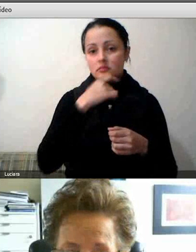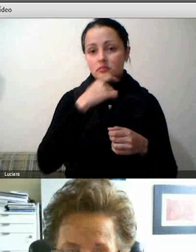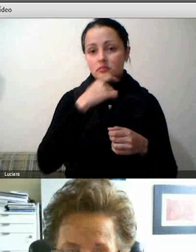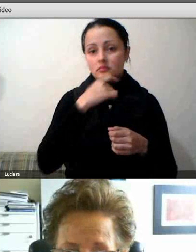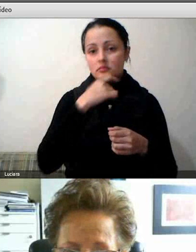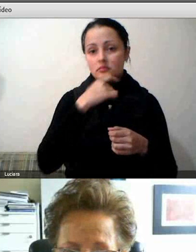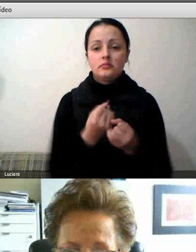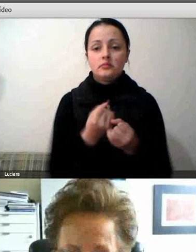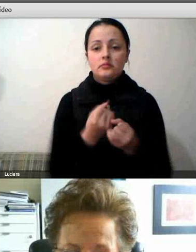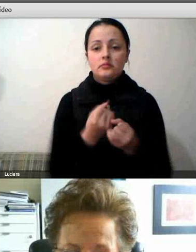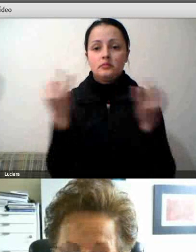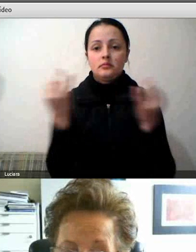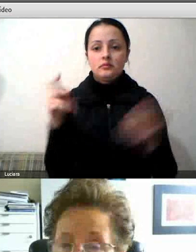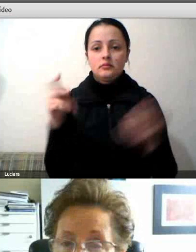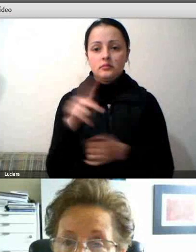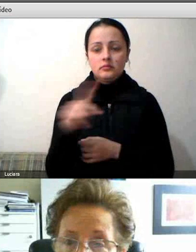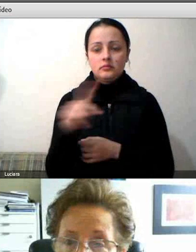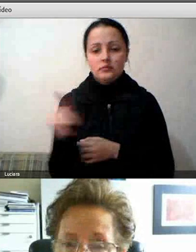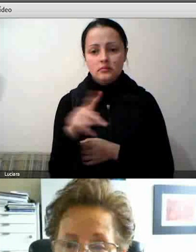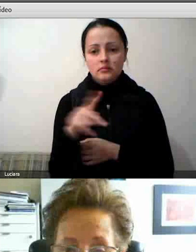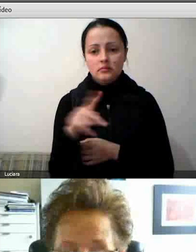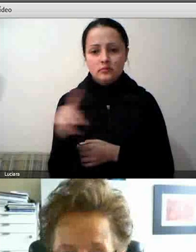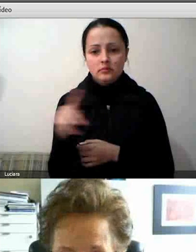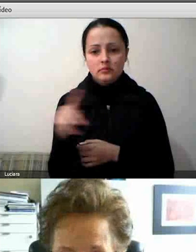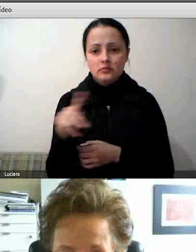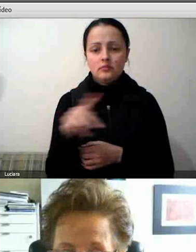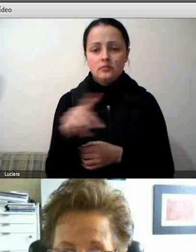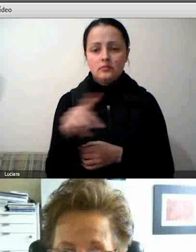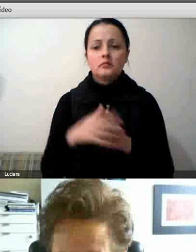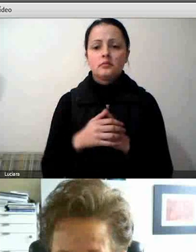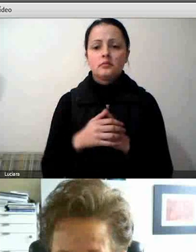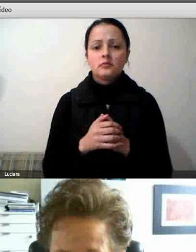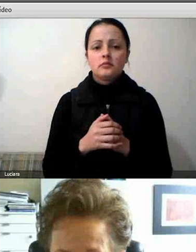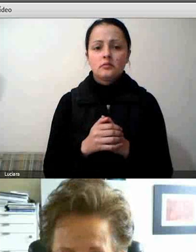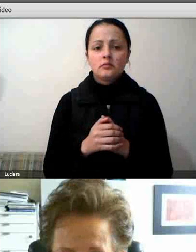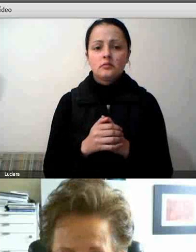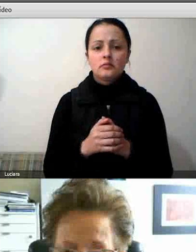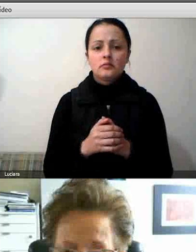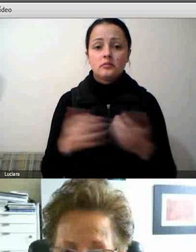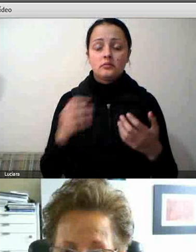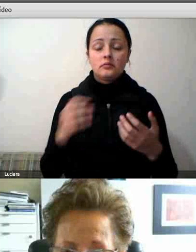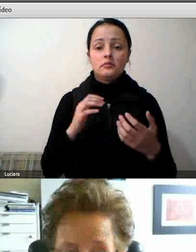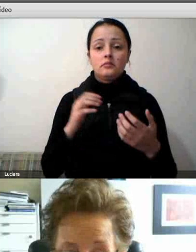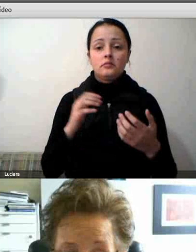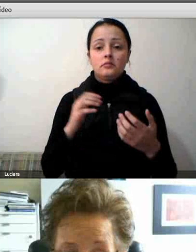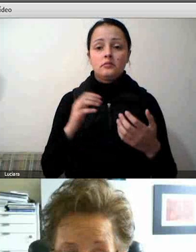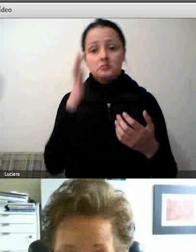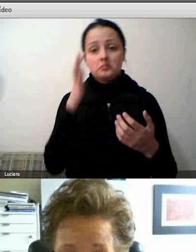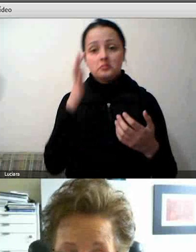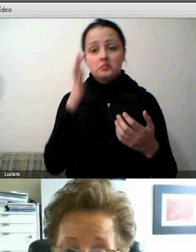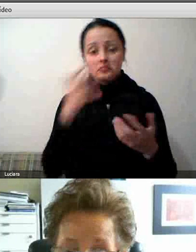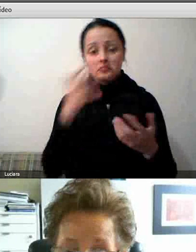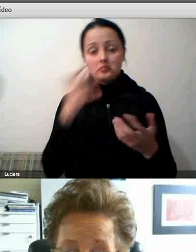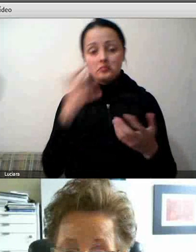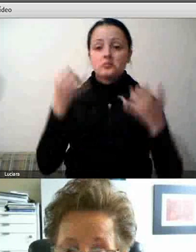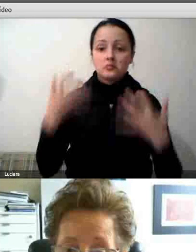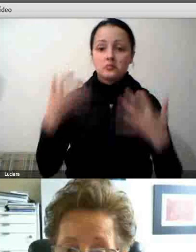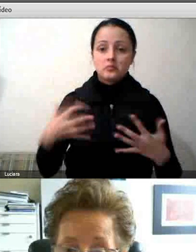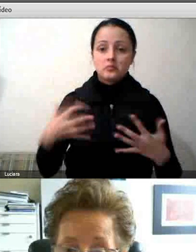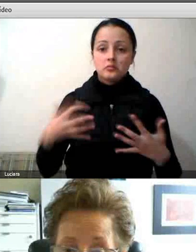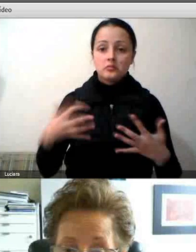E como eu acho que há muitos professores da Unipampa que estão participando desse nosso debate,